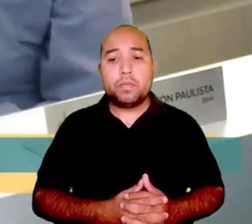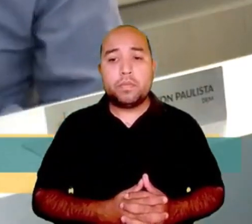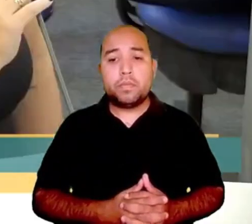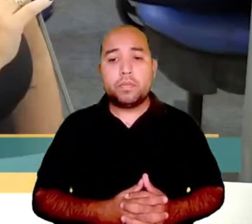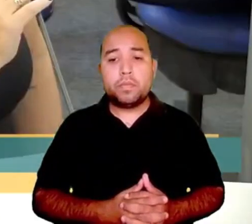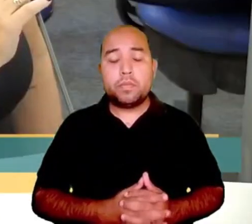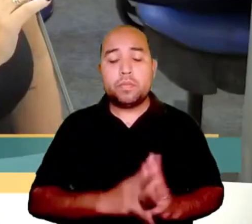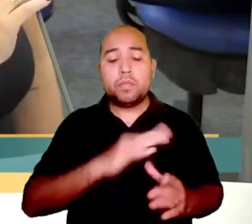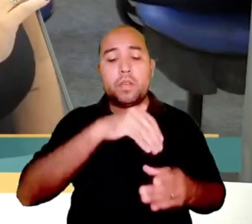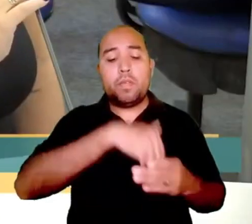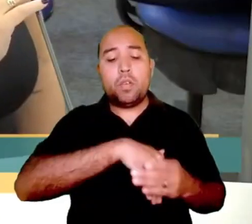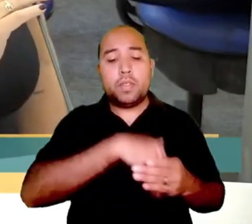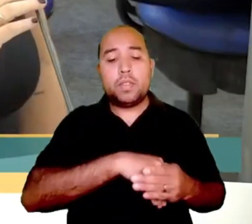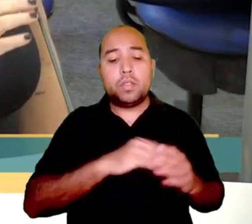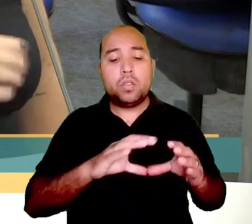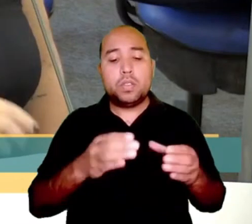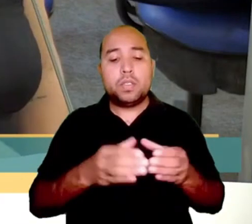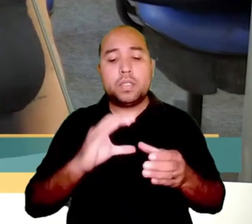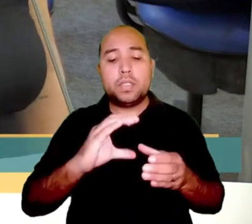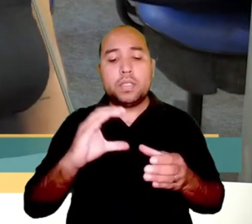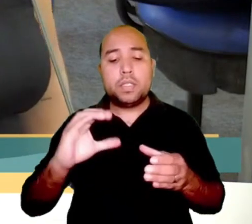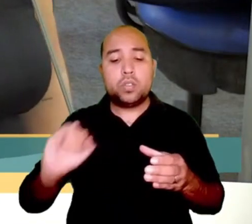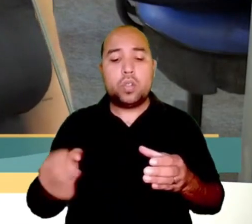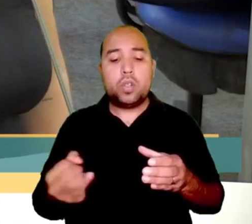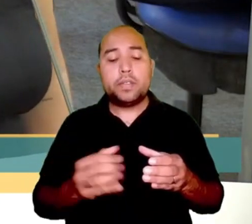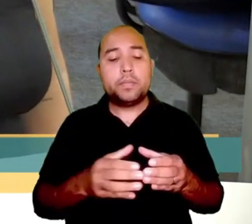Coloco em votação da Comissão de Justiça.